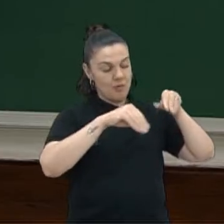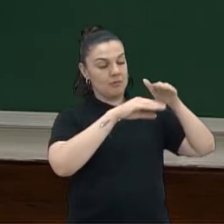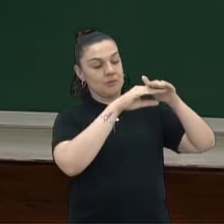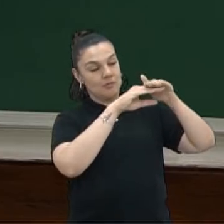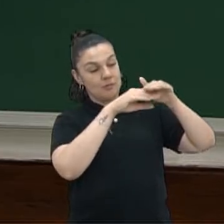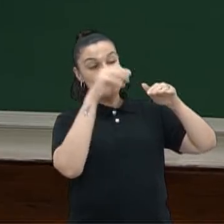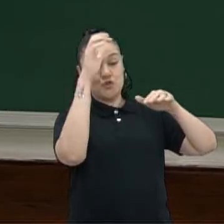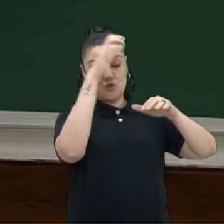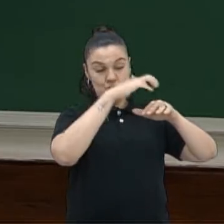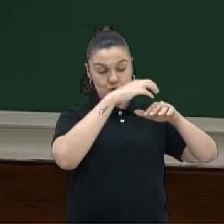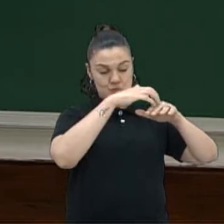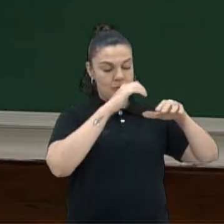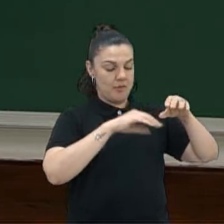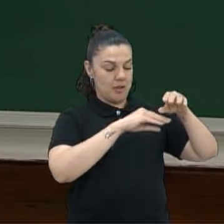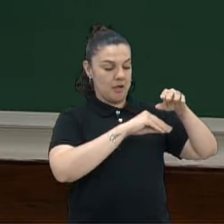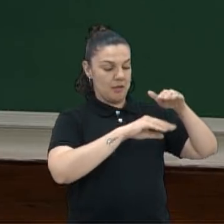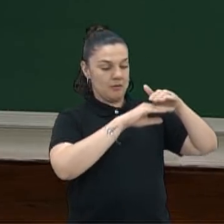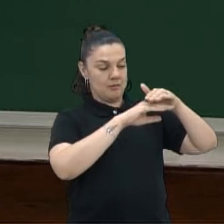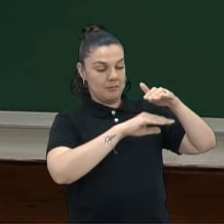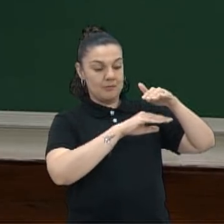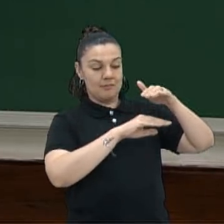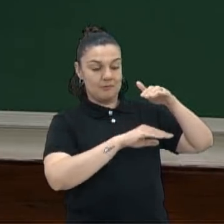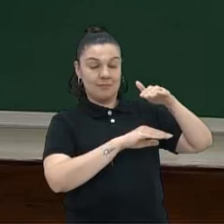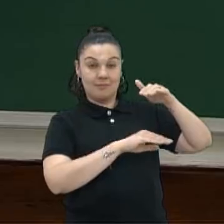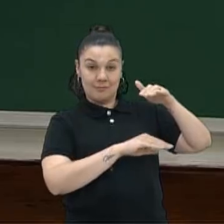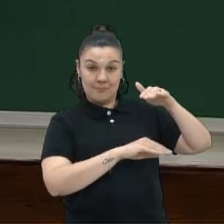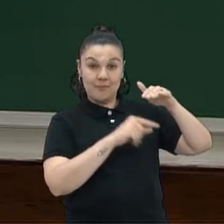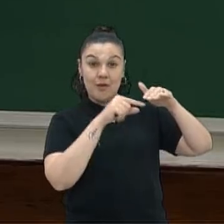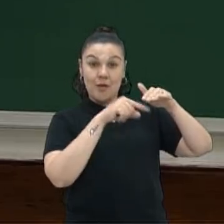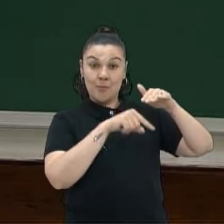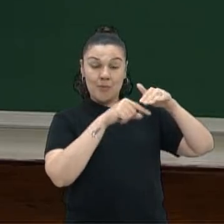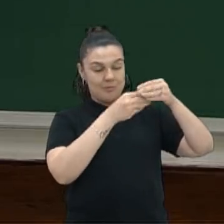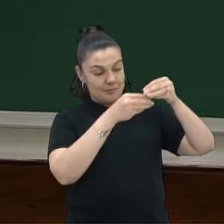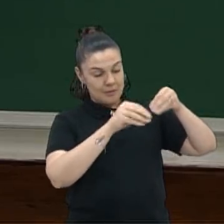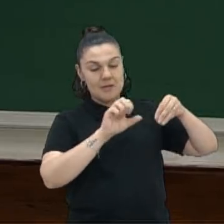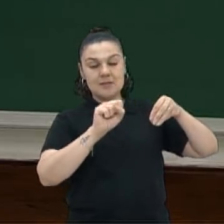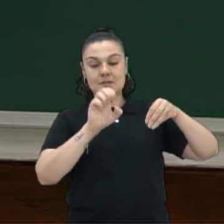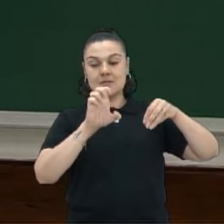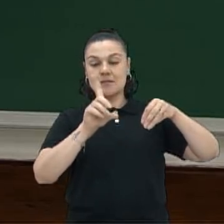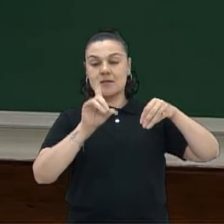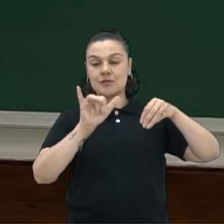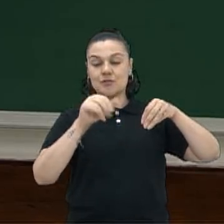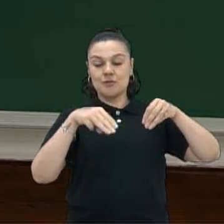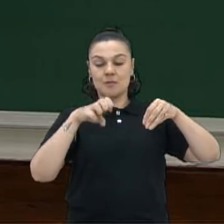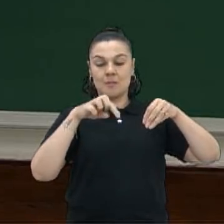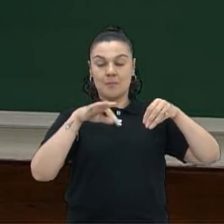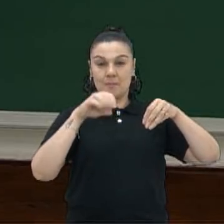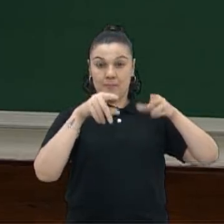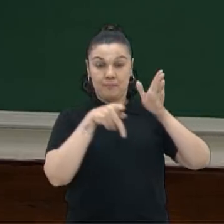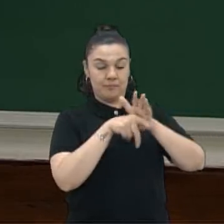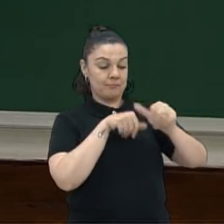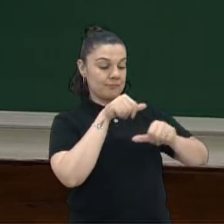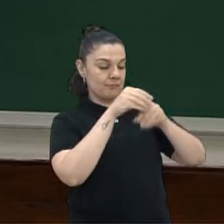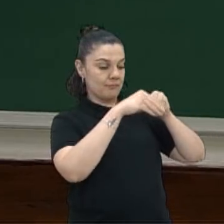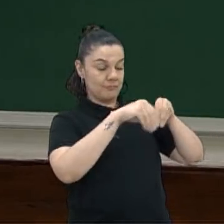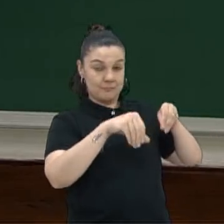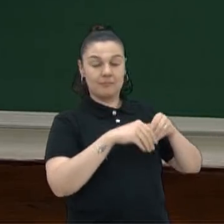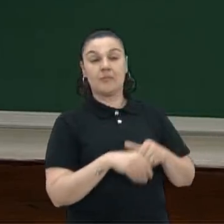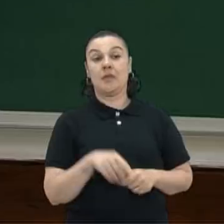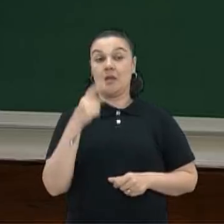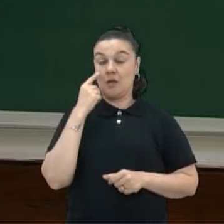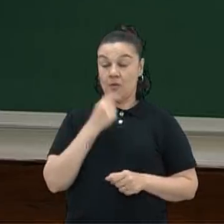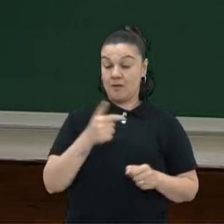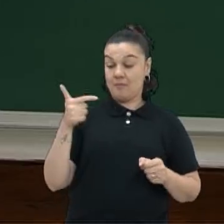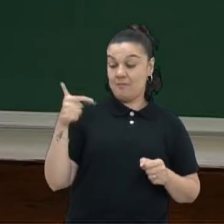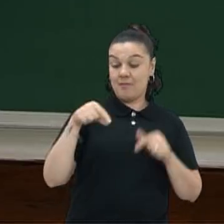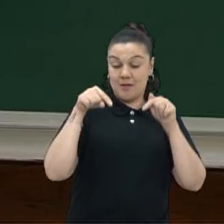mais solo, porque o sedimento da rocha vai dar origem ao solo. Tá? Então, observa aqui na